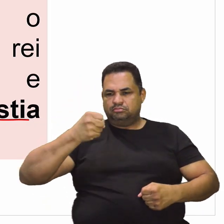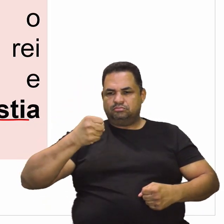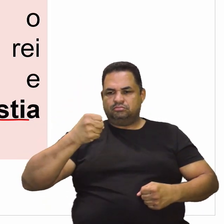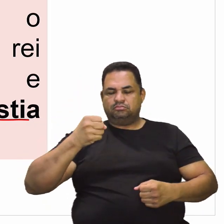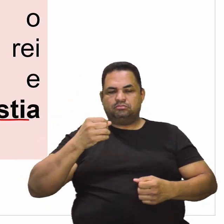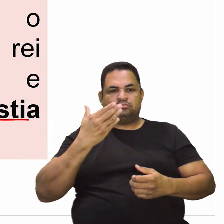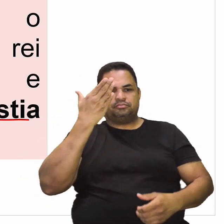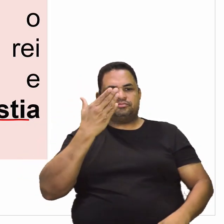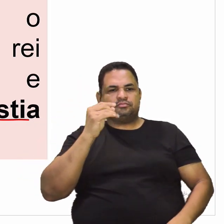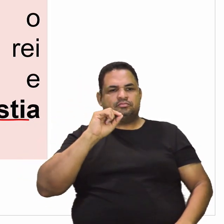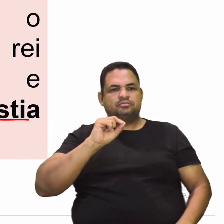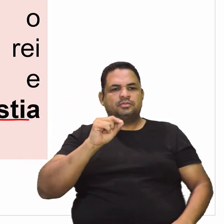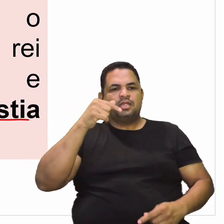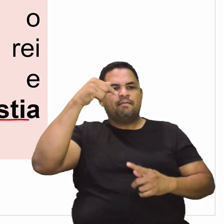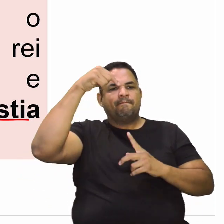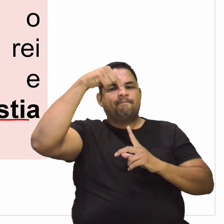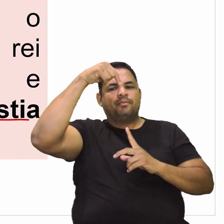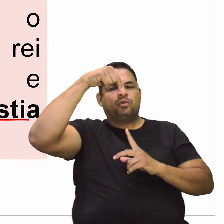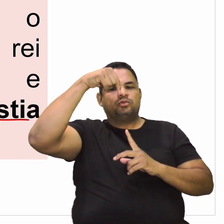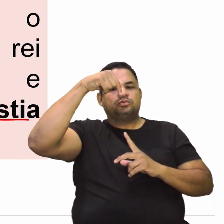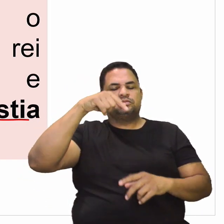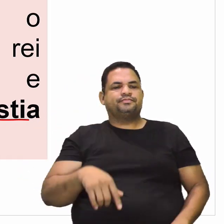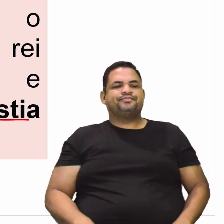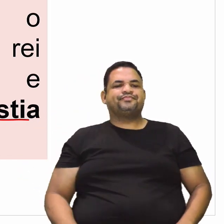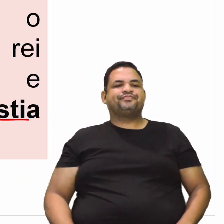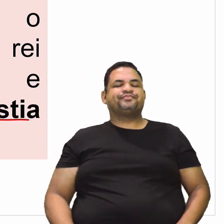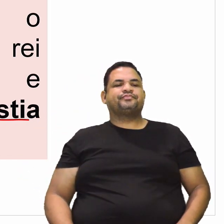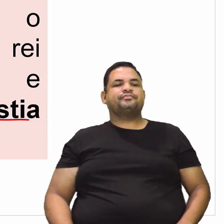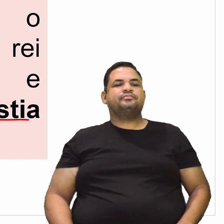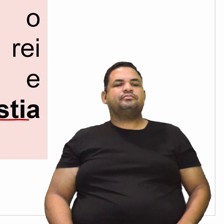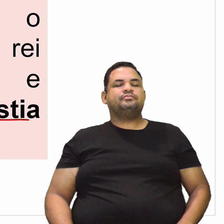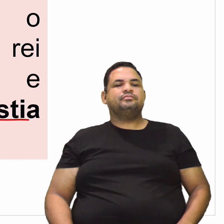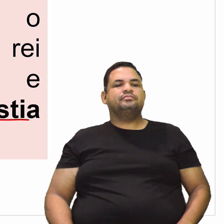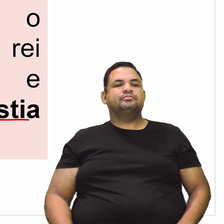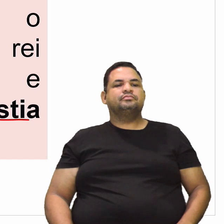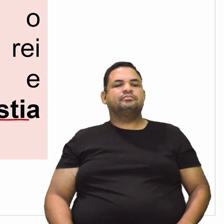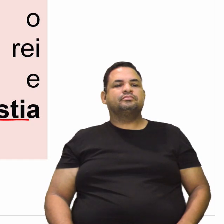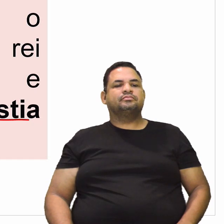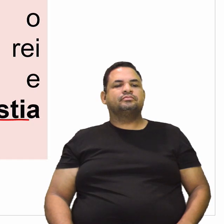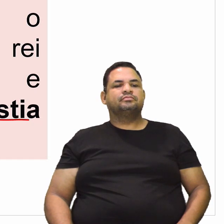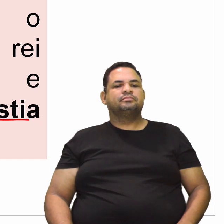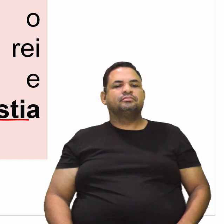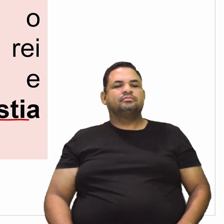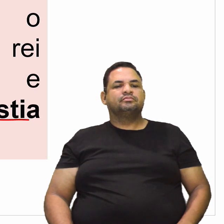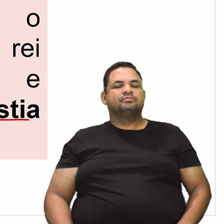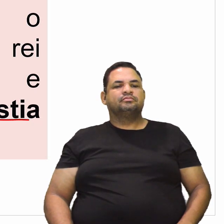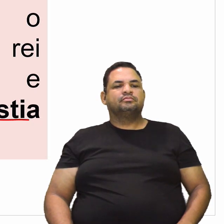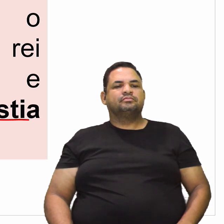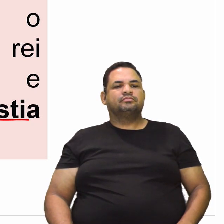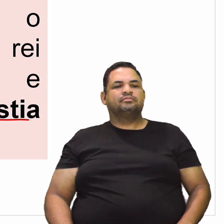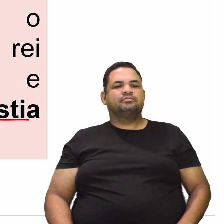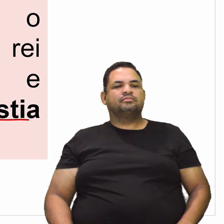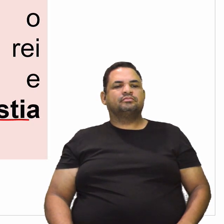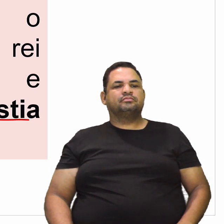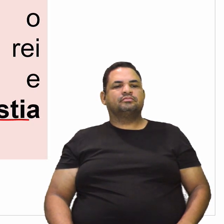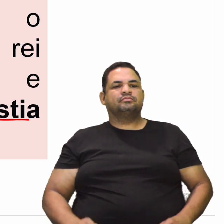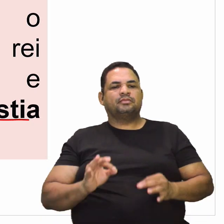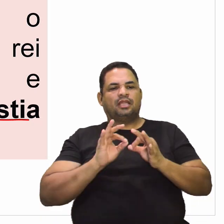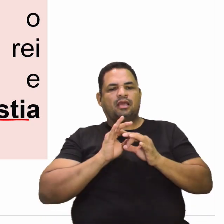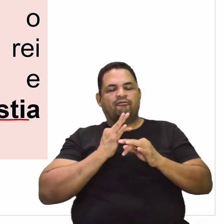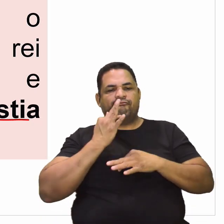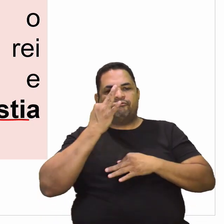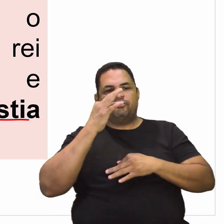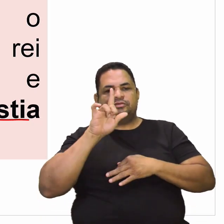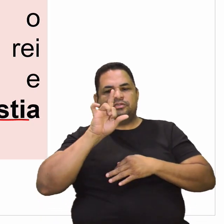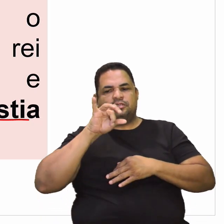Olha aqui a ponta da lança. Não, seria um cajado, não é uma lança. A flor de lis, eu tenho